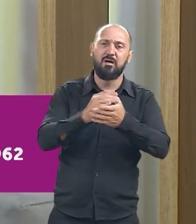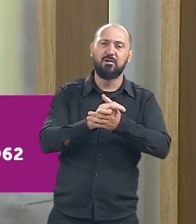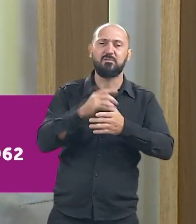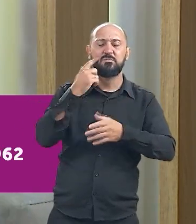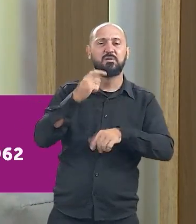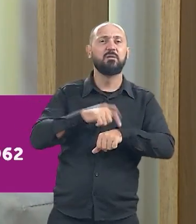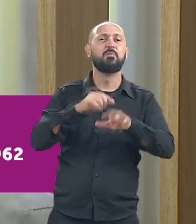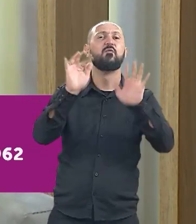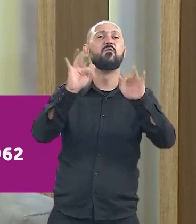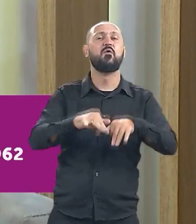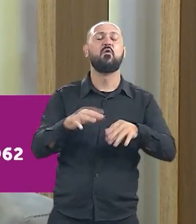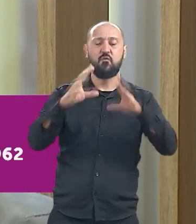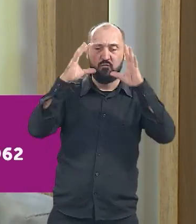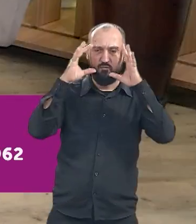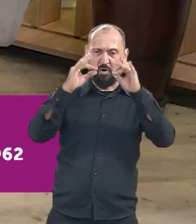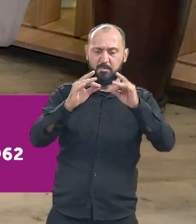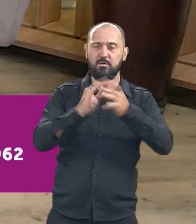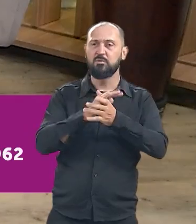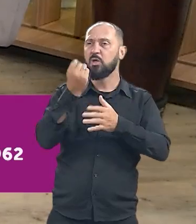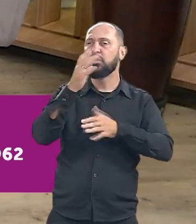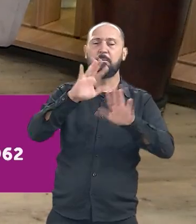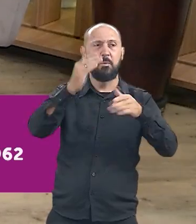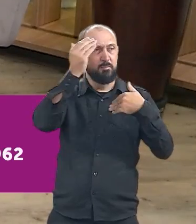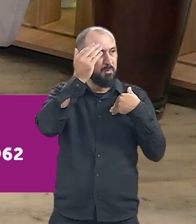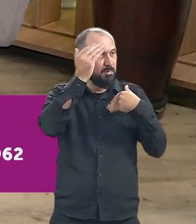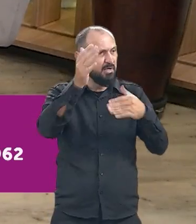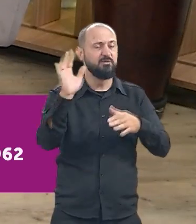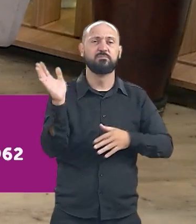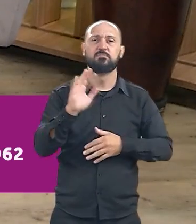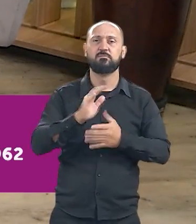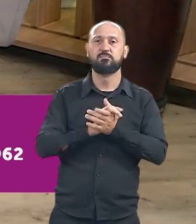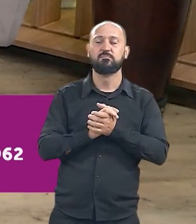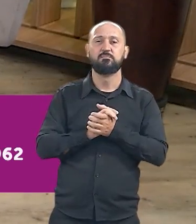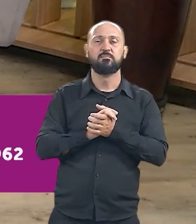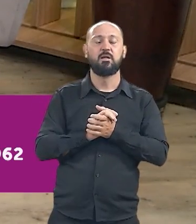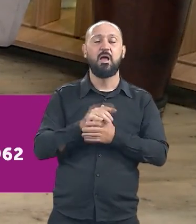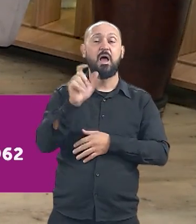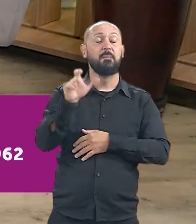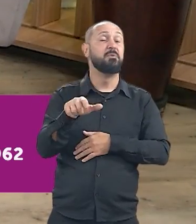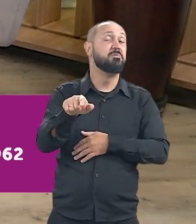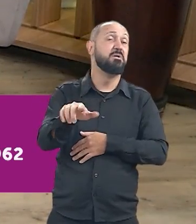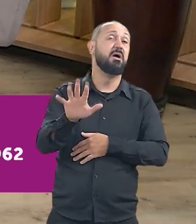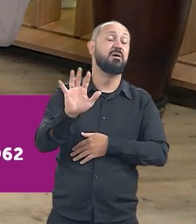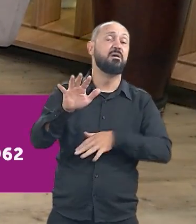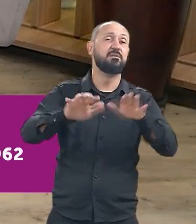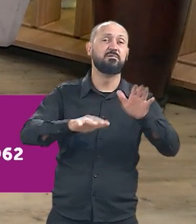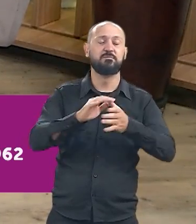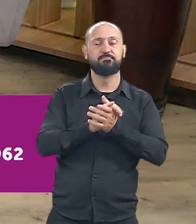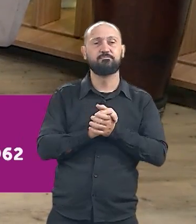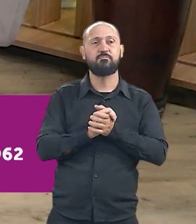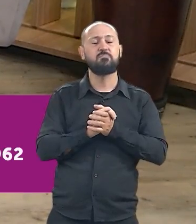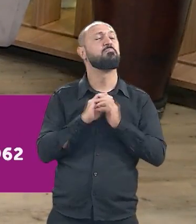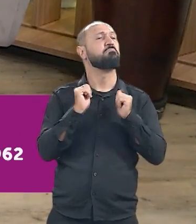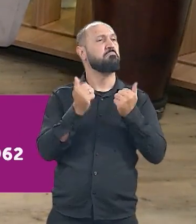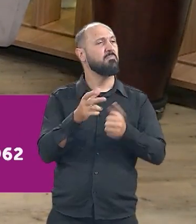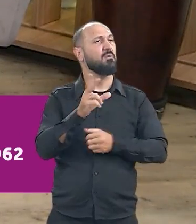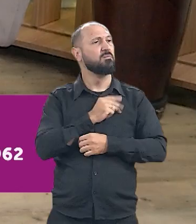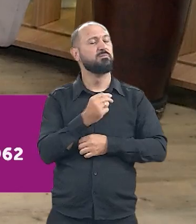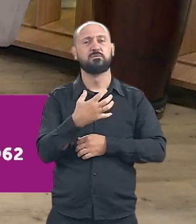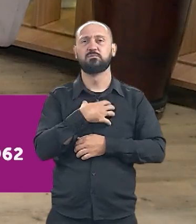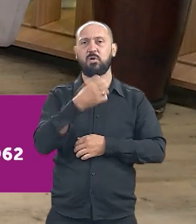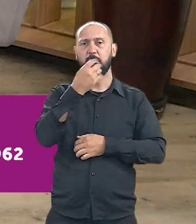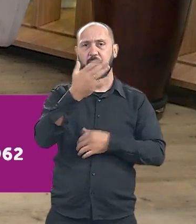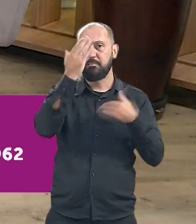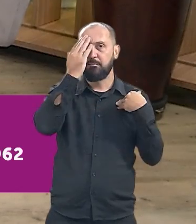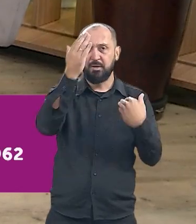Não, então tá bom, muito obrigado, até logo. A própria pessoa, às vezes ela fala assim, puxa, tô bem, obrigado. E